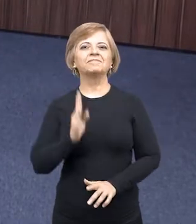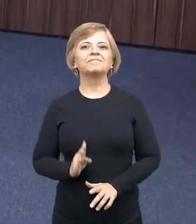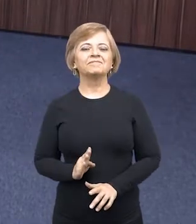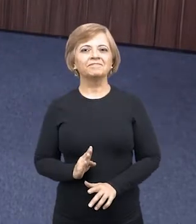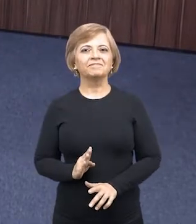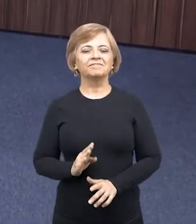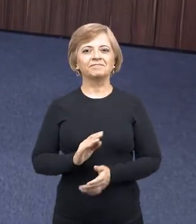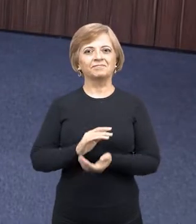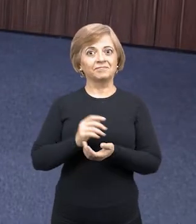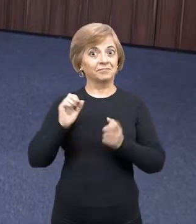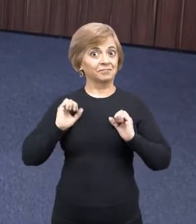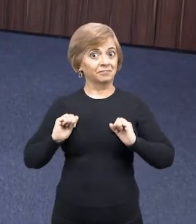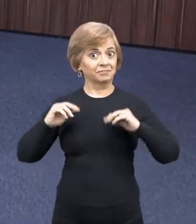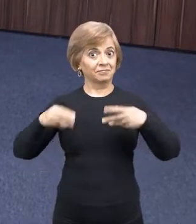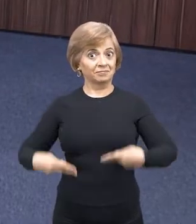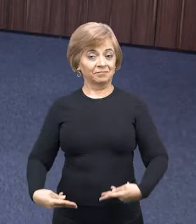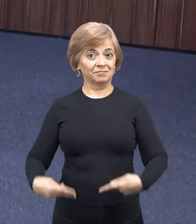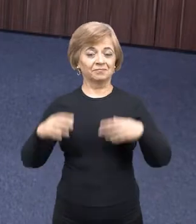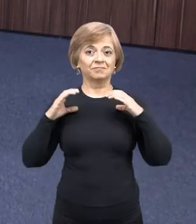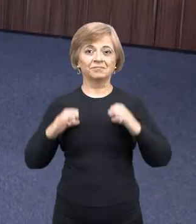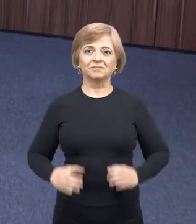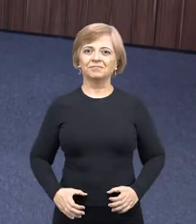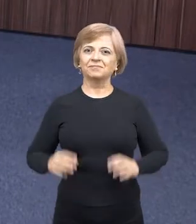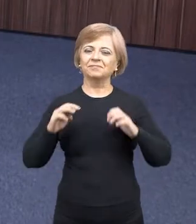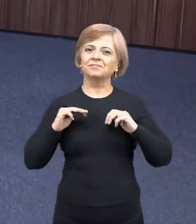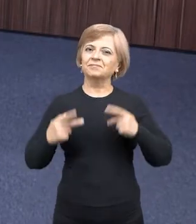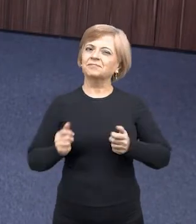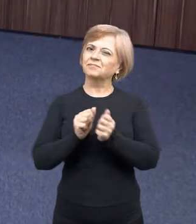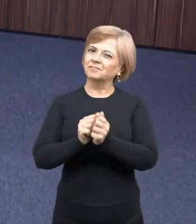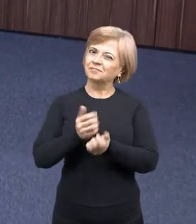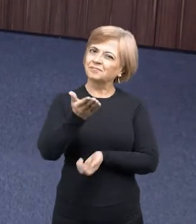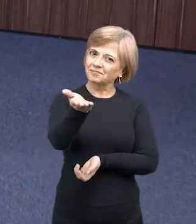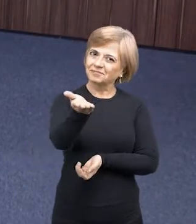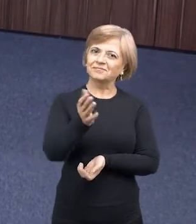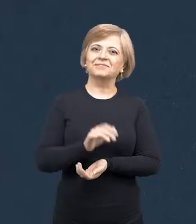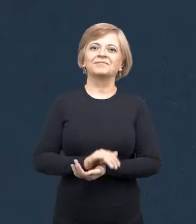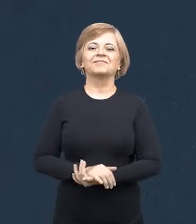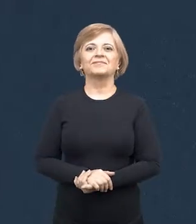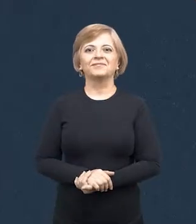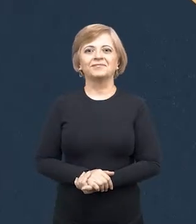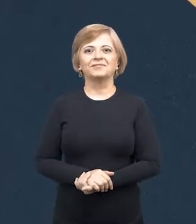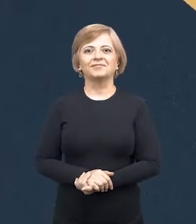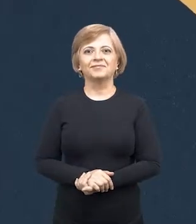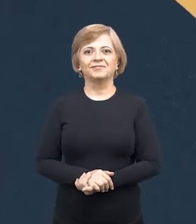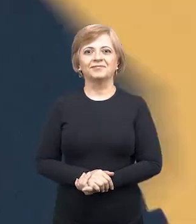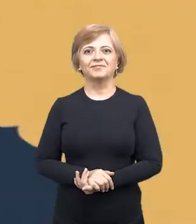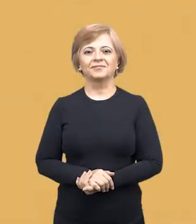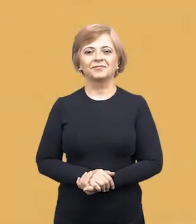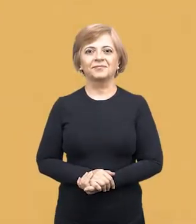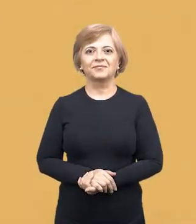MP Cidadão, o Ministério Público mais perto de você.